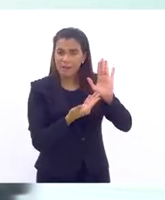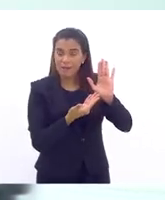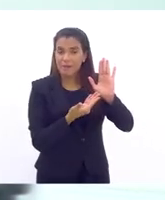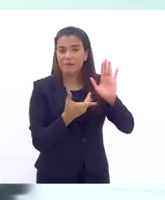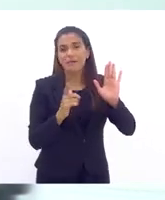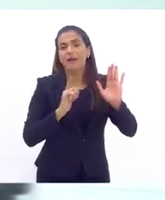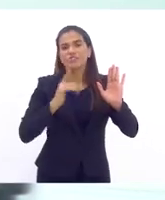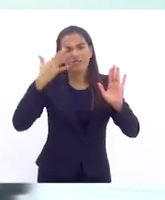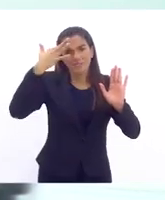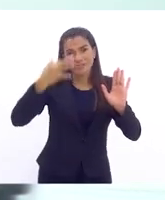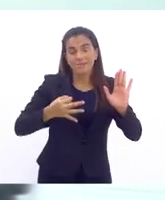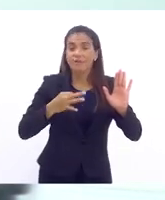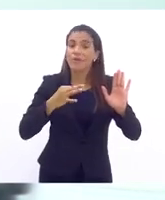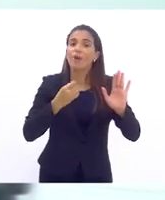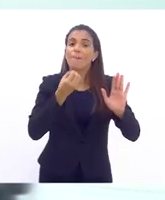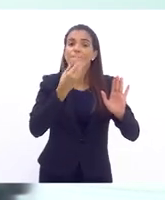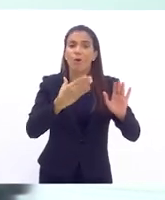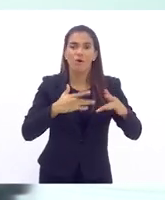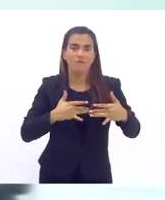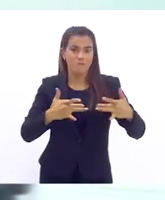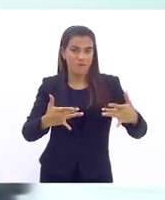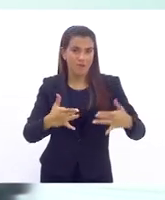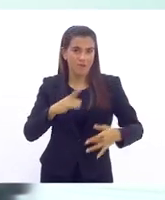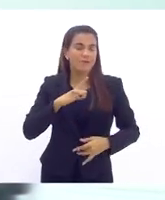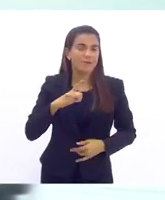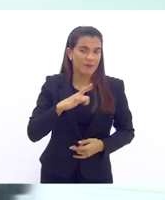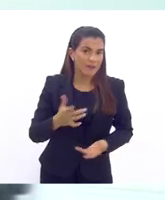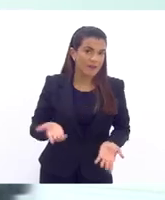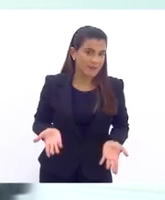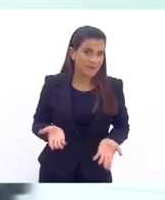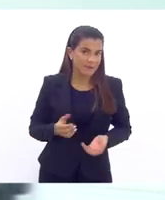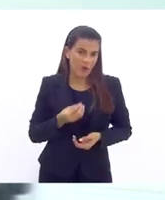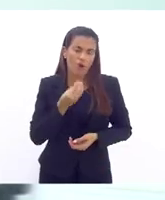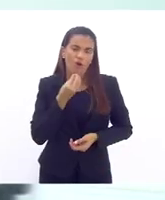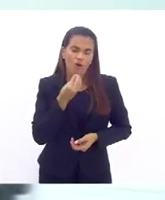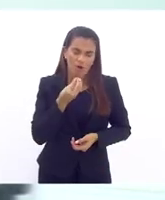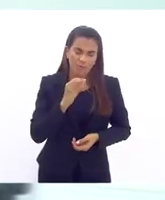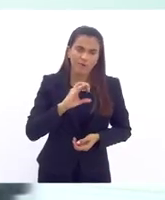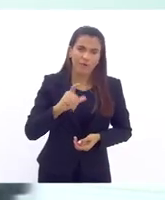há uma boa vontade dois é órgãos né claro